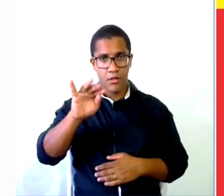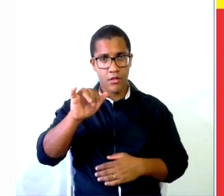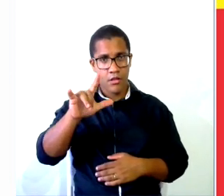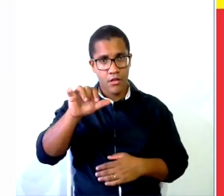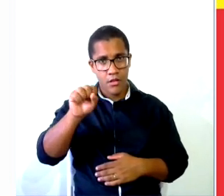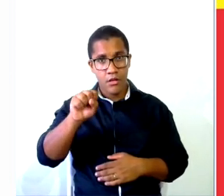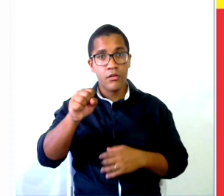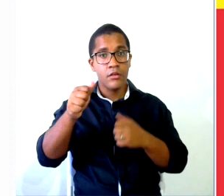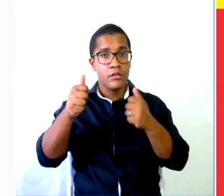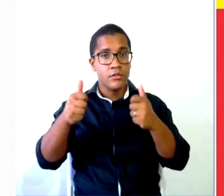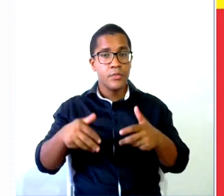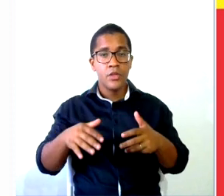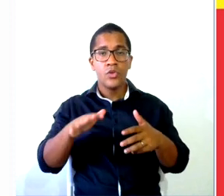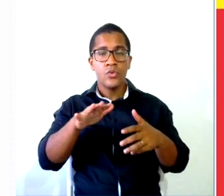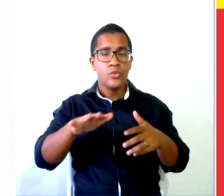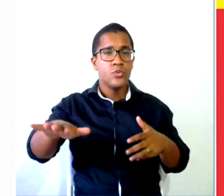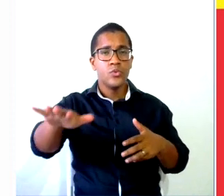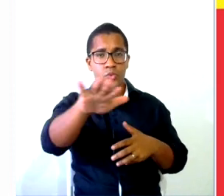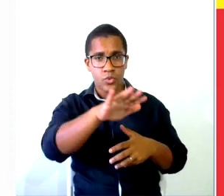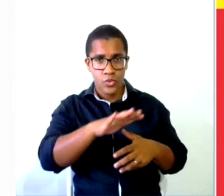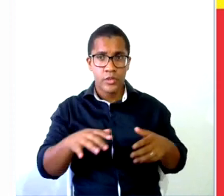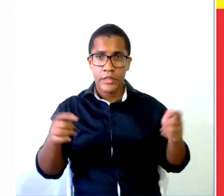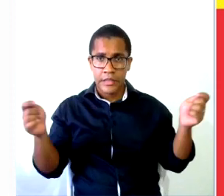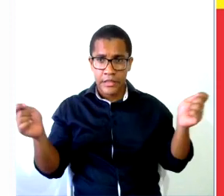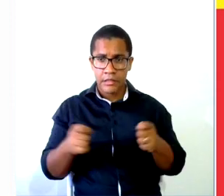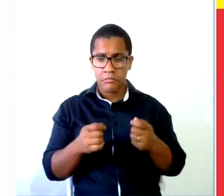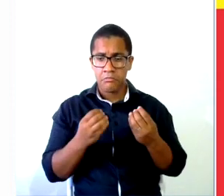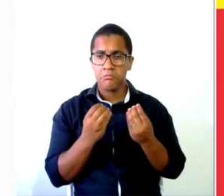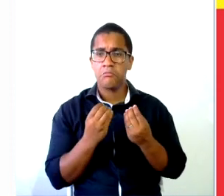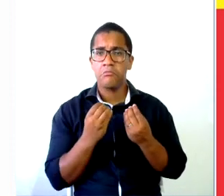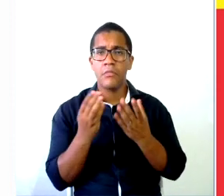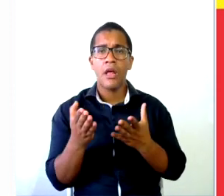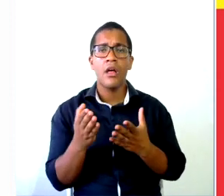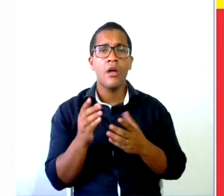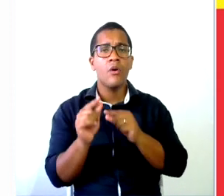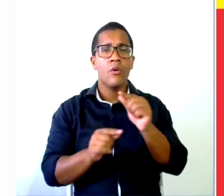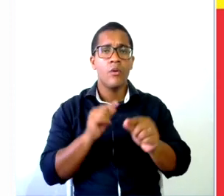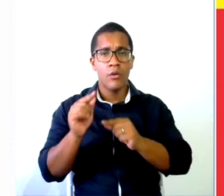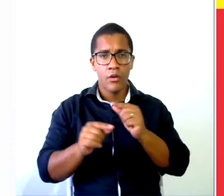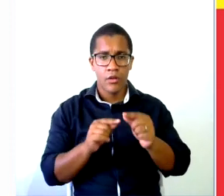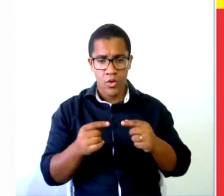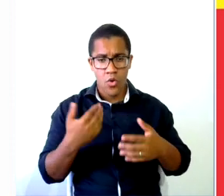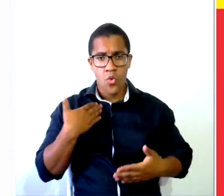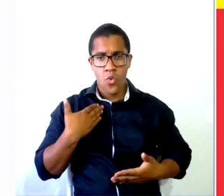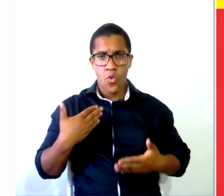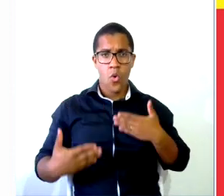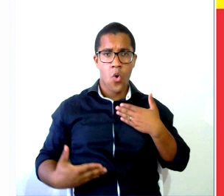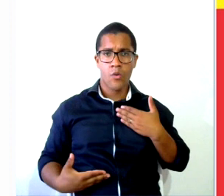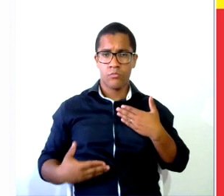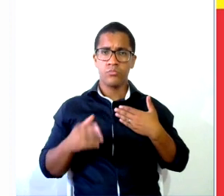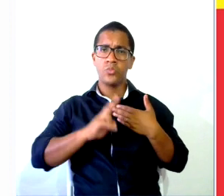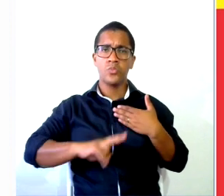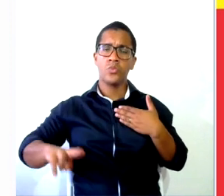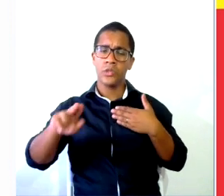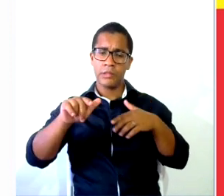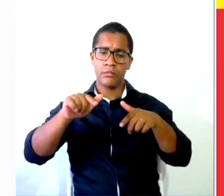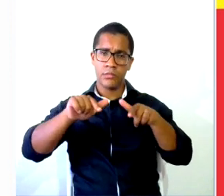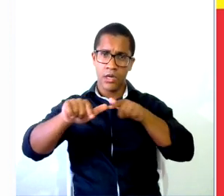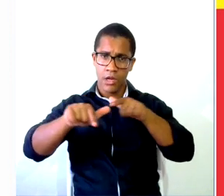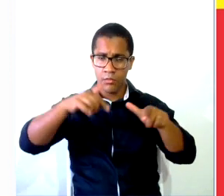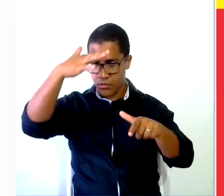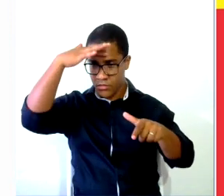de melhor para oferecer que o uso do seu corpo